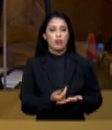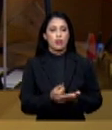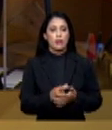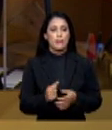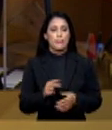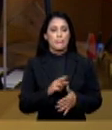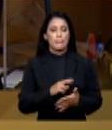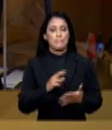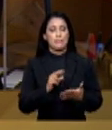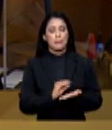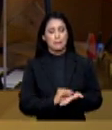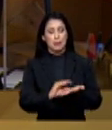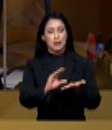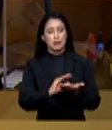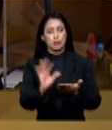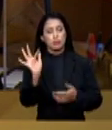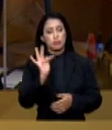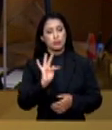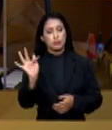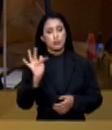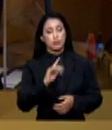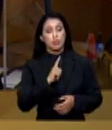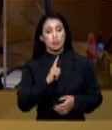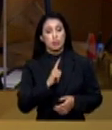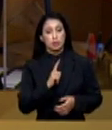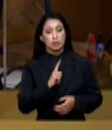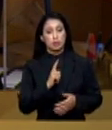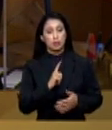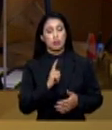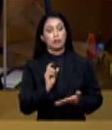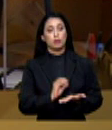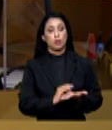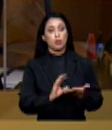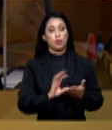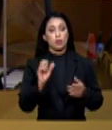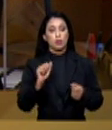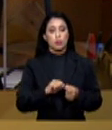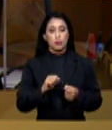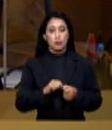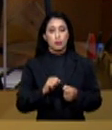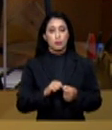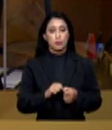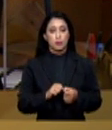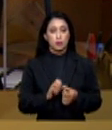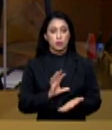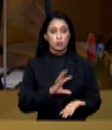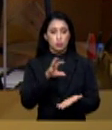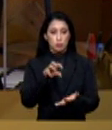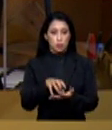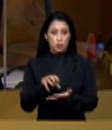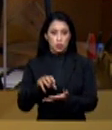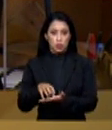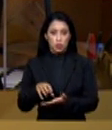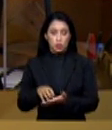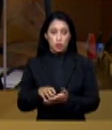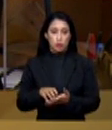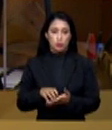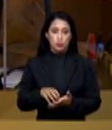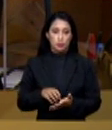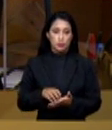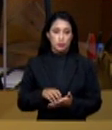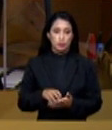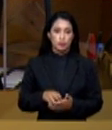alocação de recursos Federais e os financiamentos com recursos da União ou gerentes ou operados por órgãos ou entidades